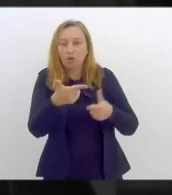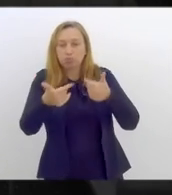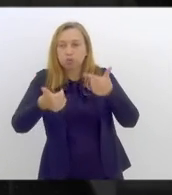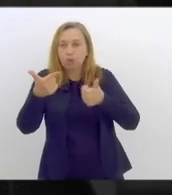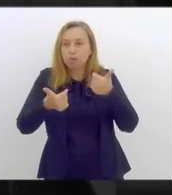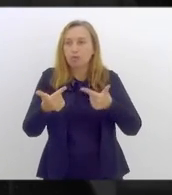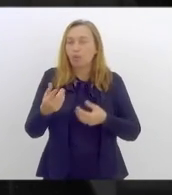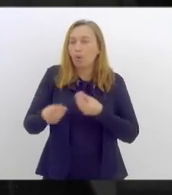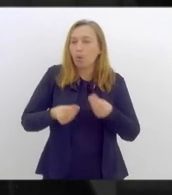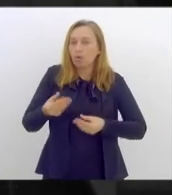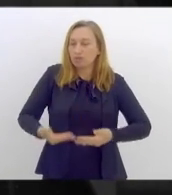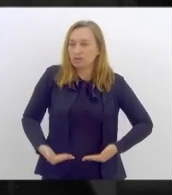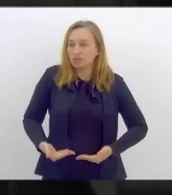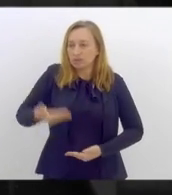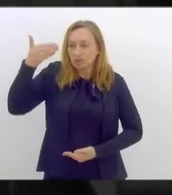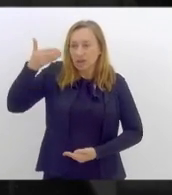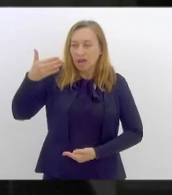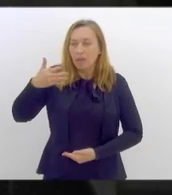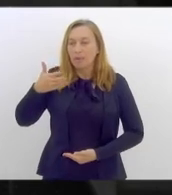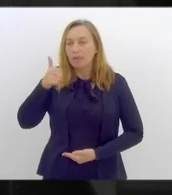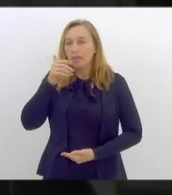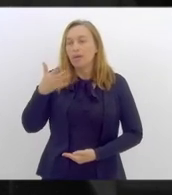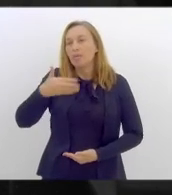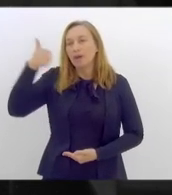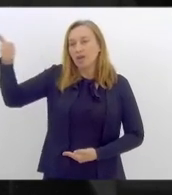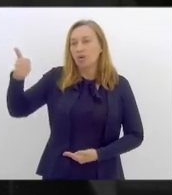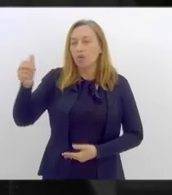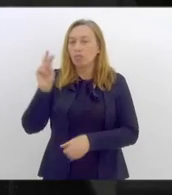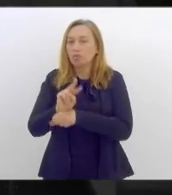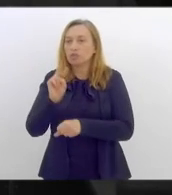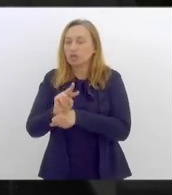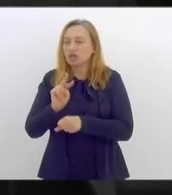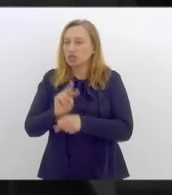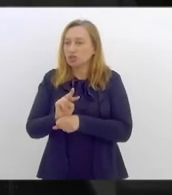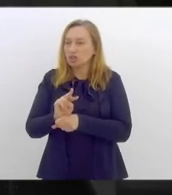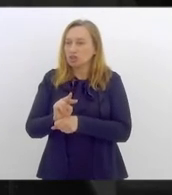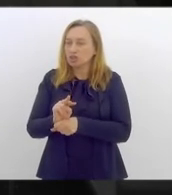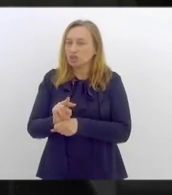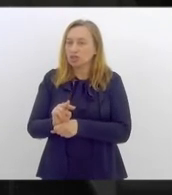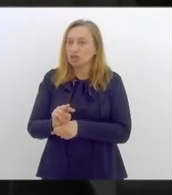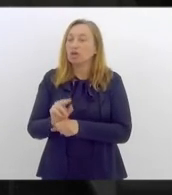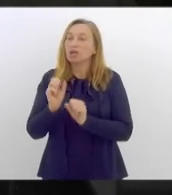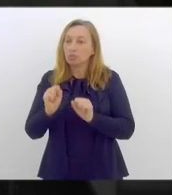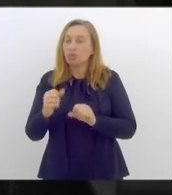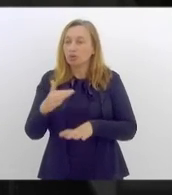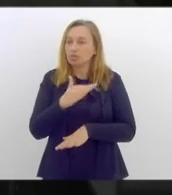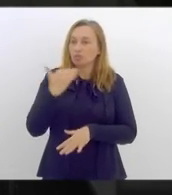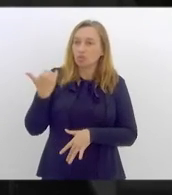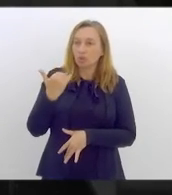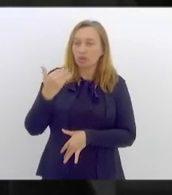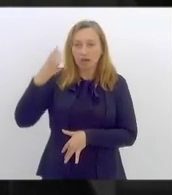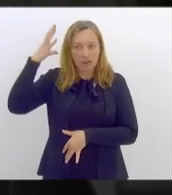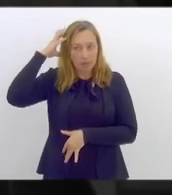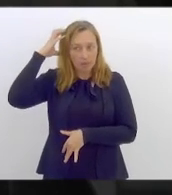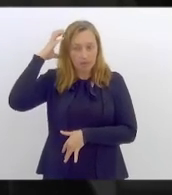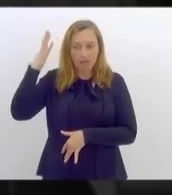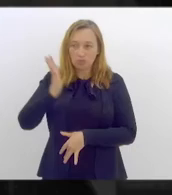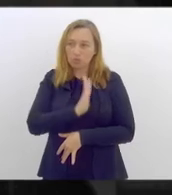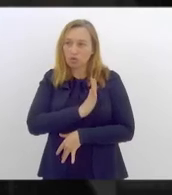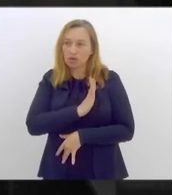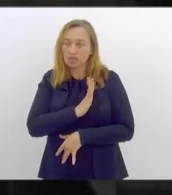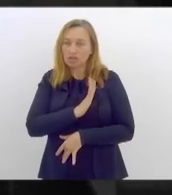agora da cintura para cima é melhor proteger da cintura para cima que estão os órgãos mais vitais né sobretudo a cabeça sobretudo coração